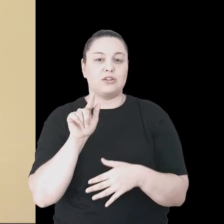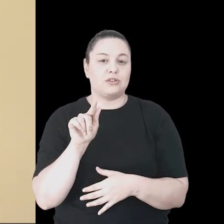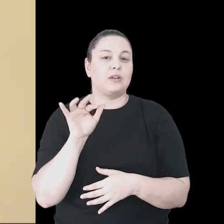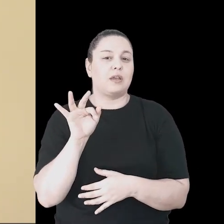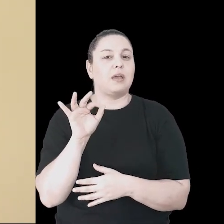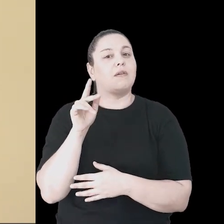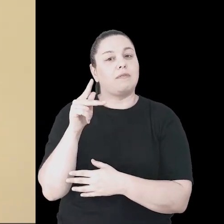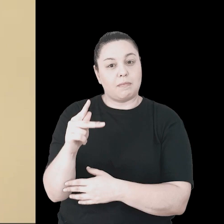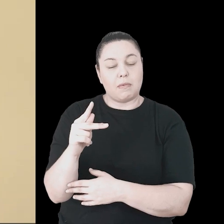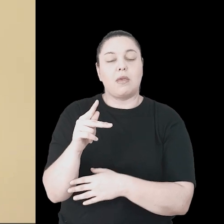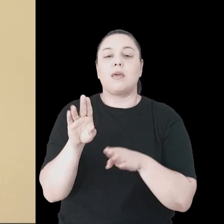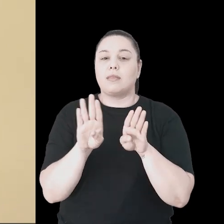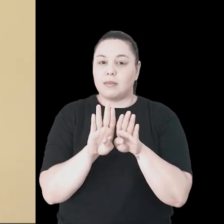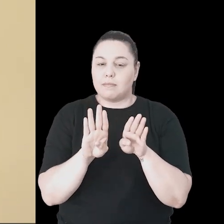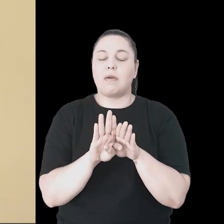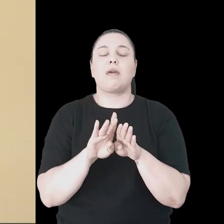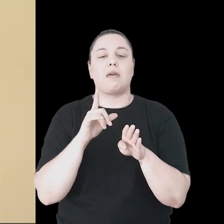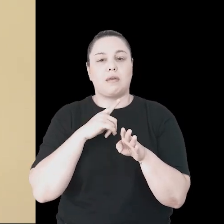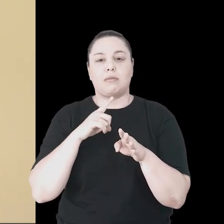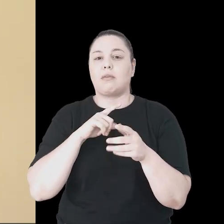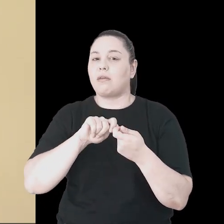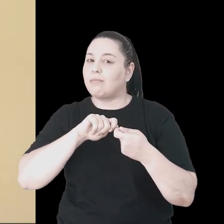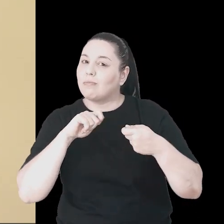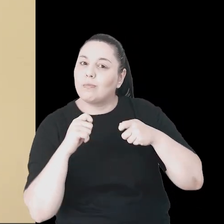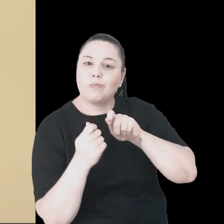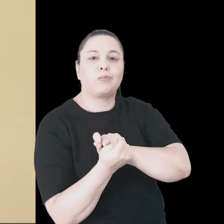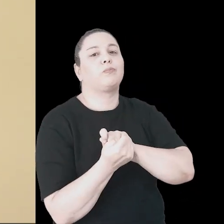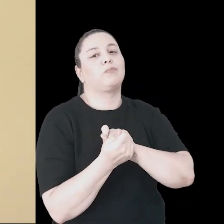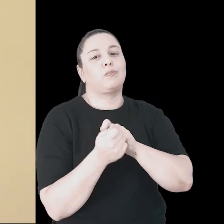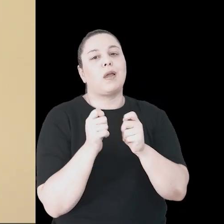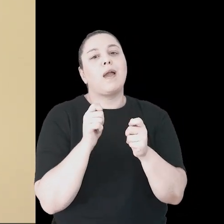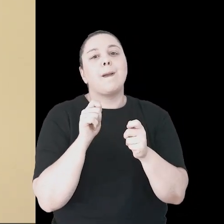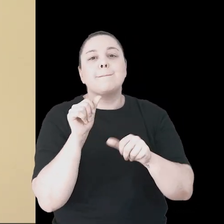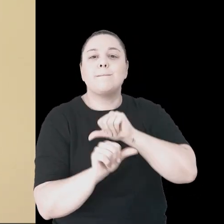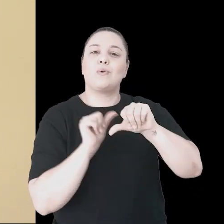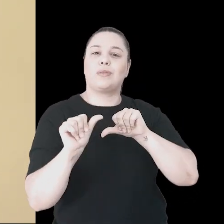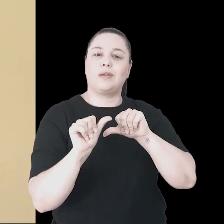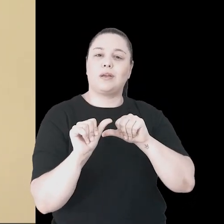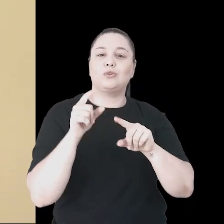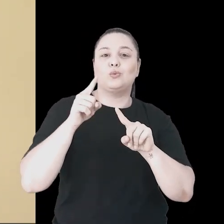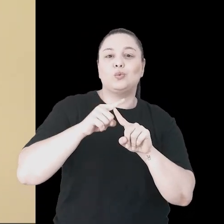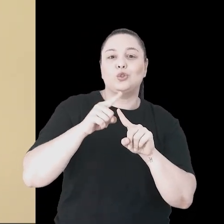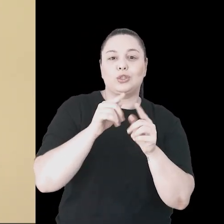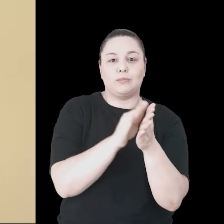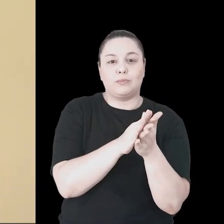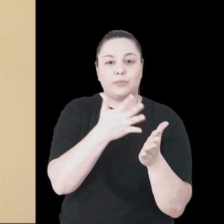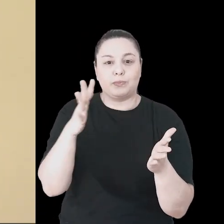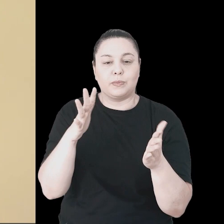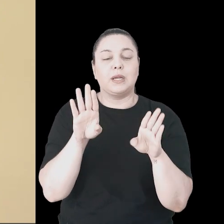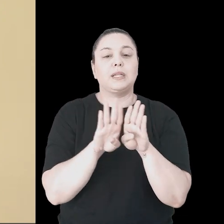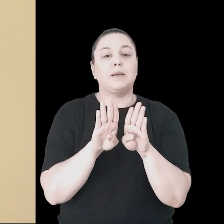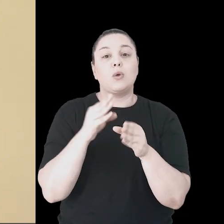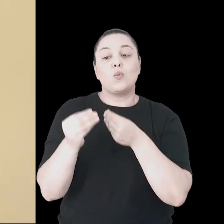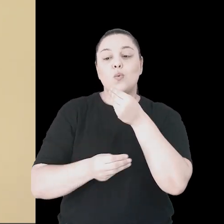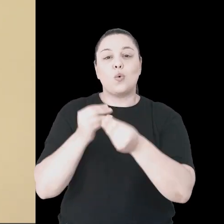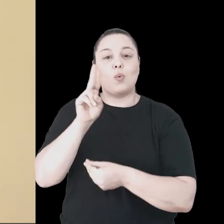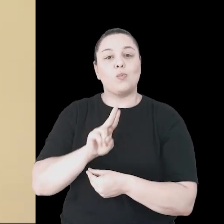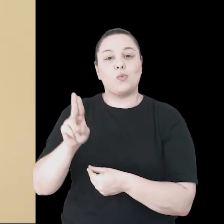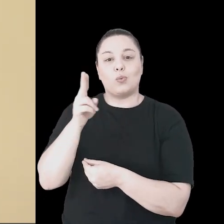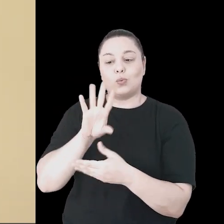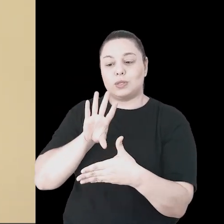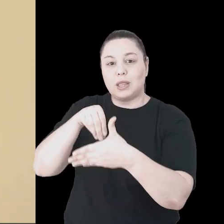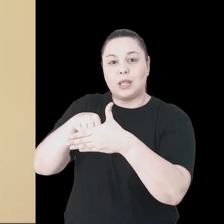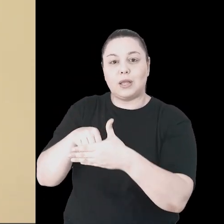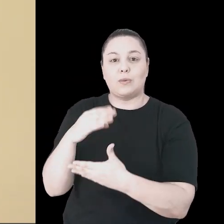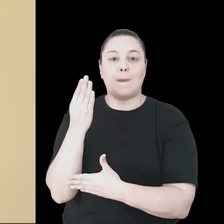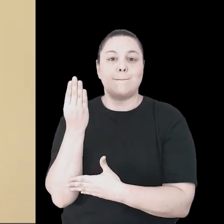estabilizadores. A disponibilidade de GFP e seus derivados redefiniu completamente a microscopia de fluorescência e a forma